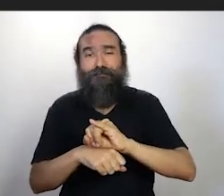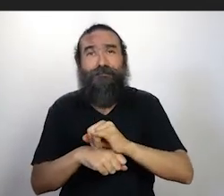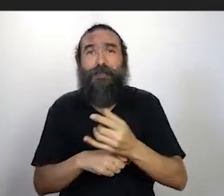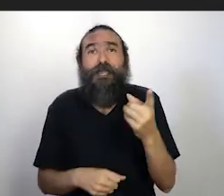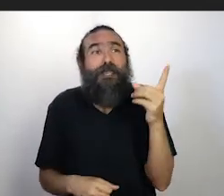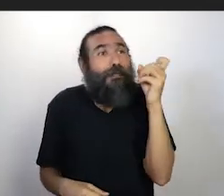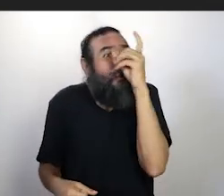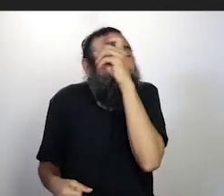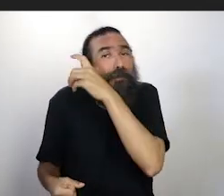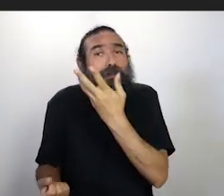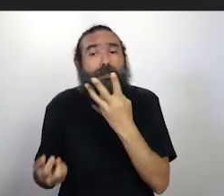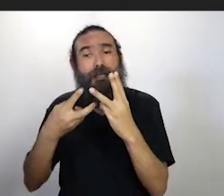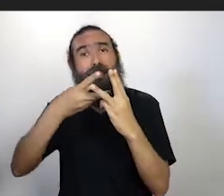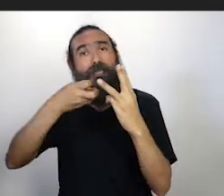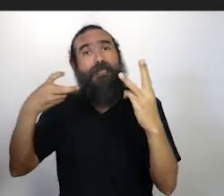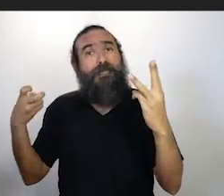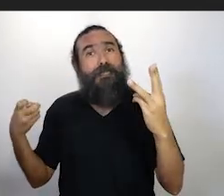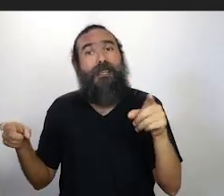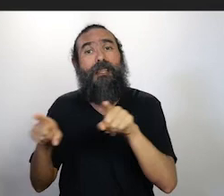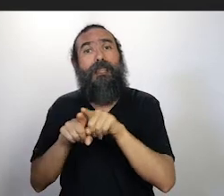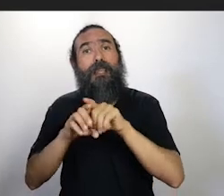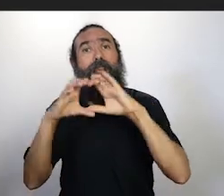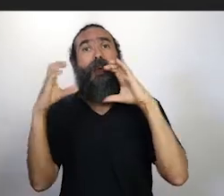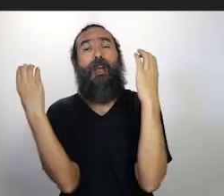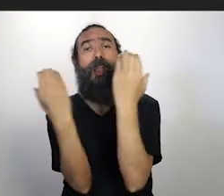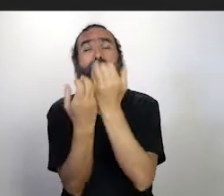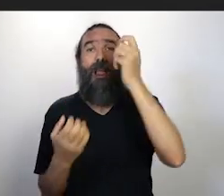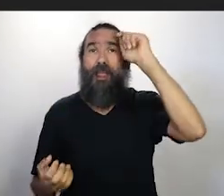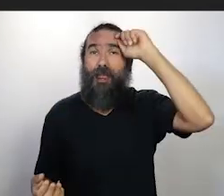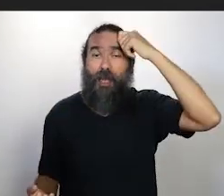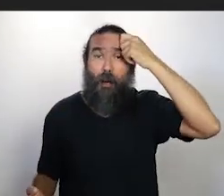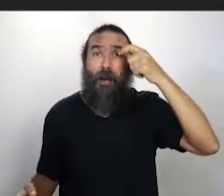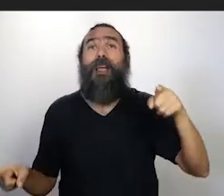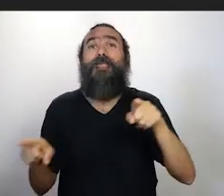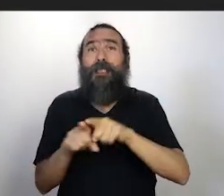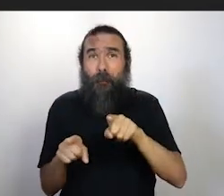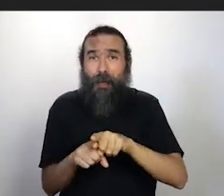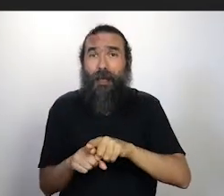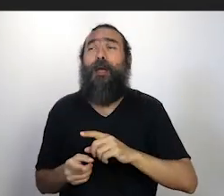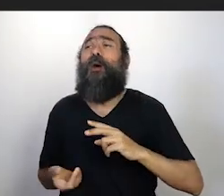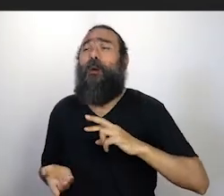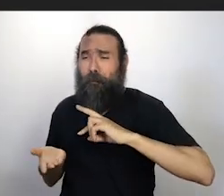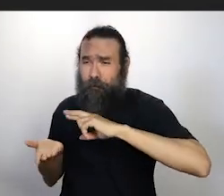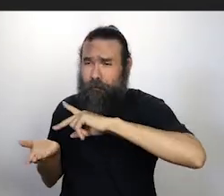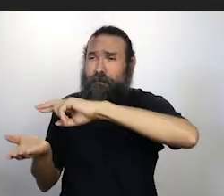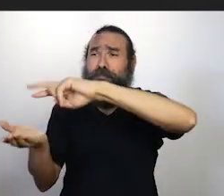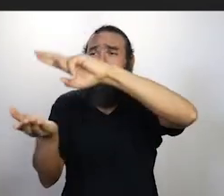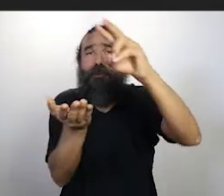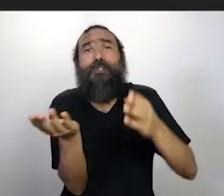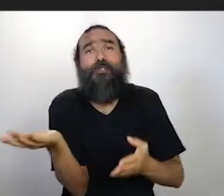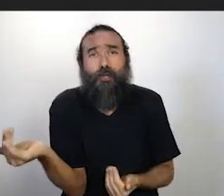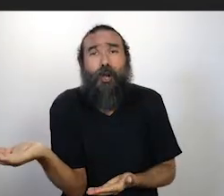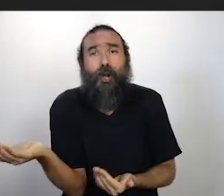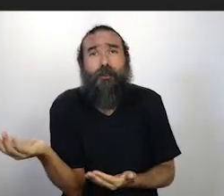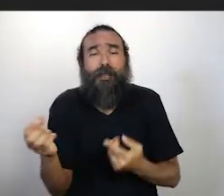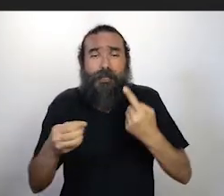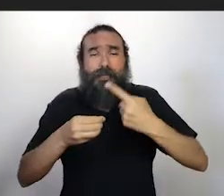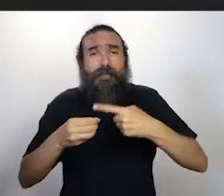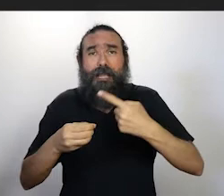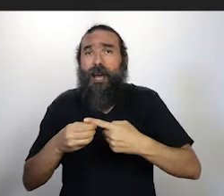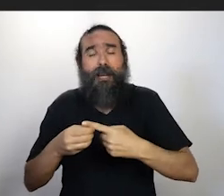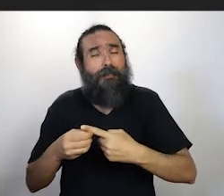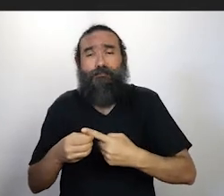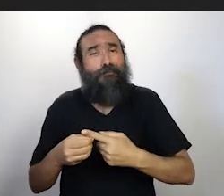para indígenas, para negros, quilombolas, mas também para muitos jovens, né, no contexto urbano, não é